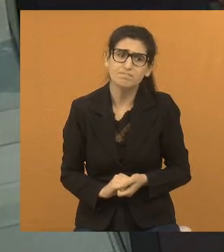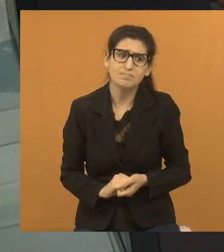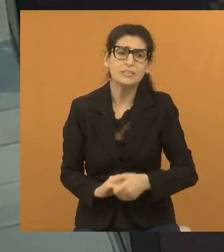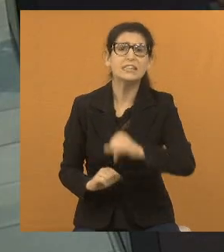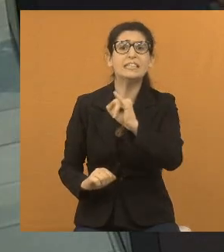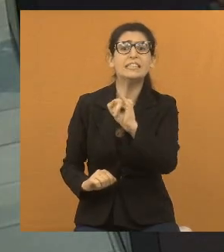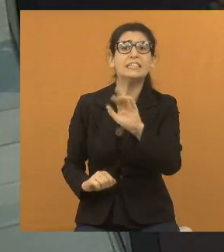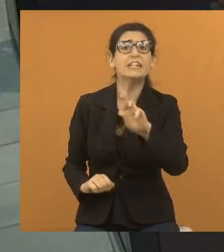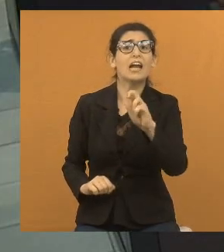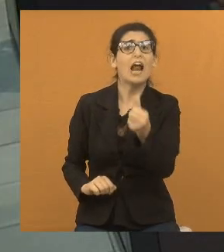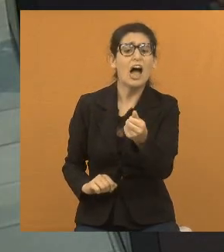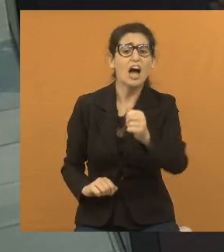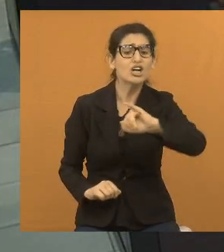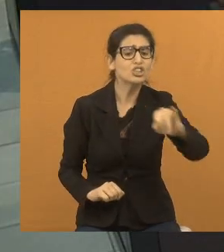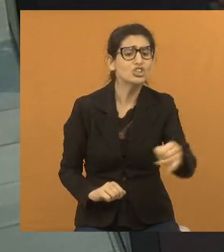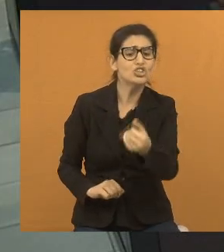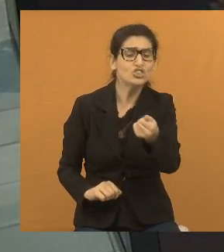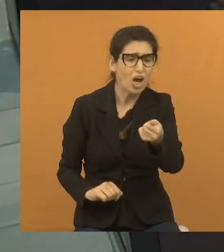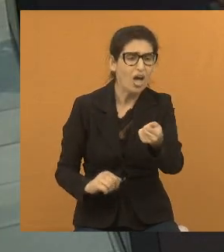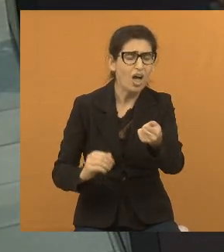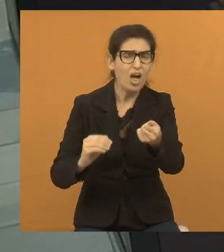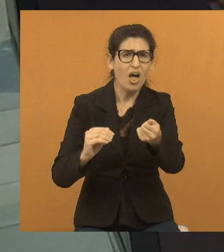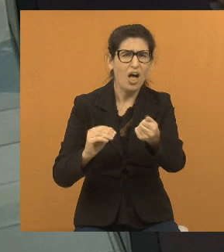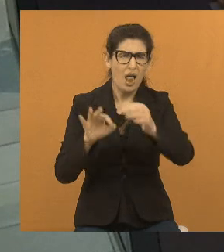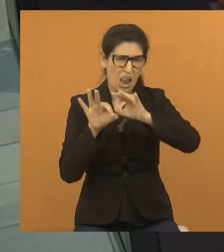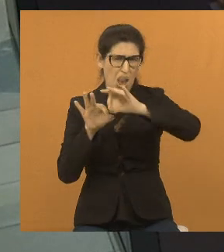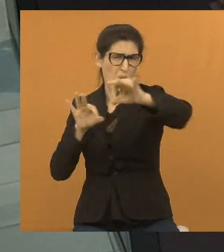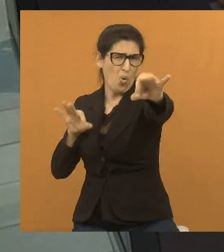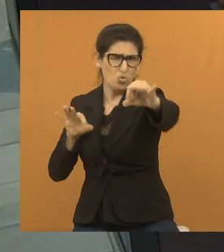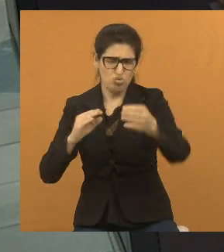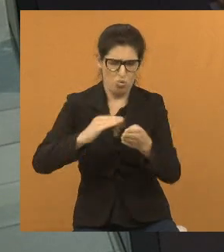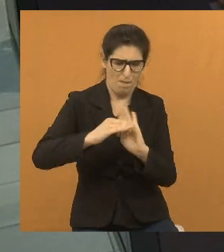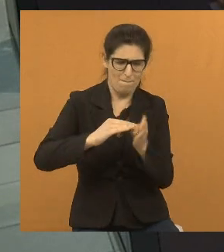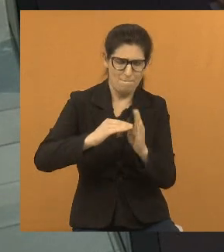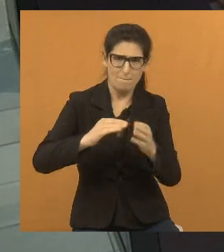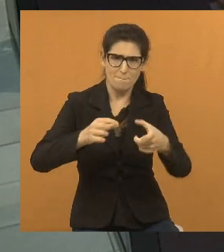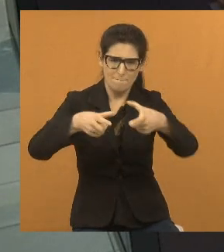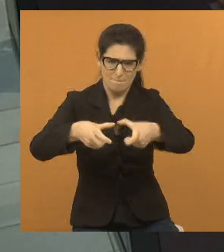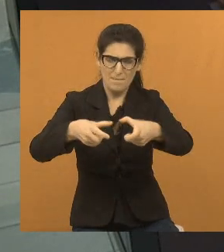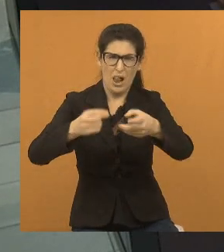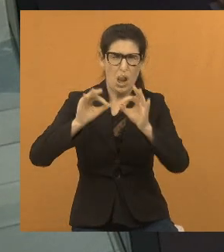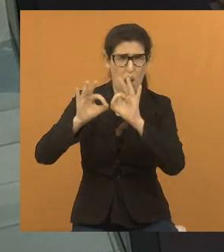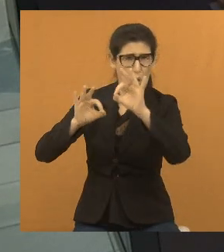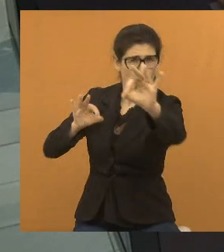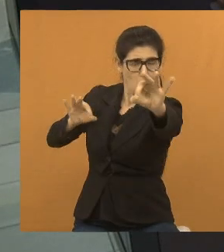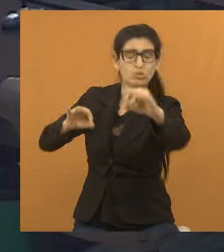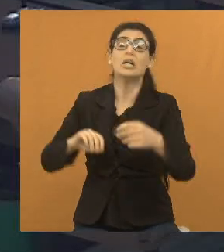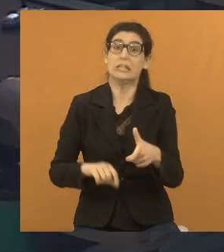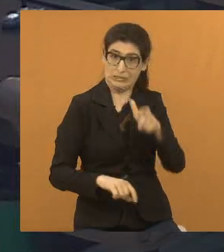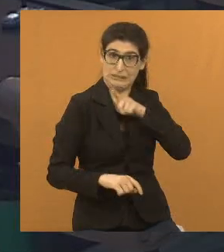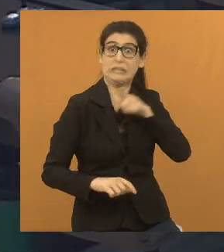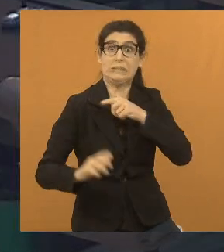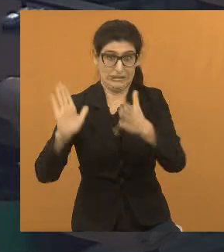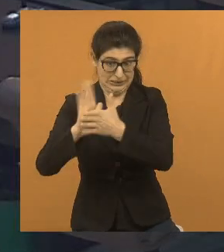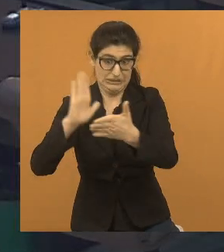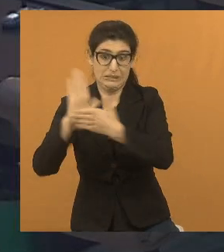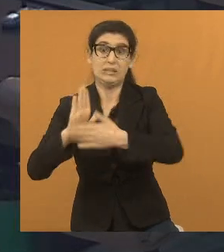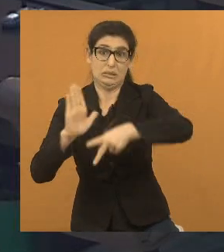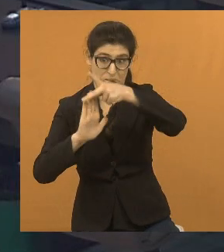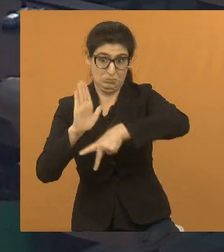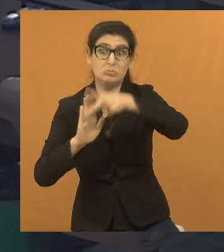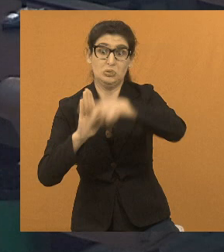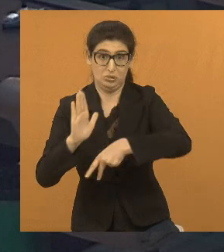Irajá? Tá, o Irajá está mais distante, né? Há uma previsão, sim, na região do